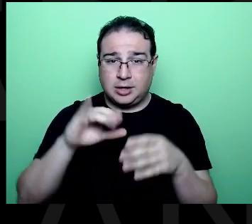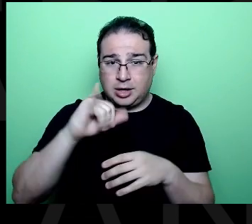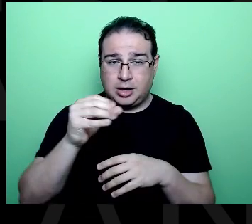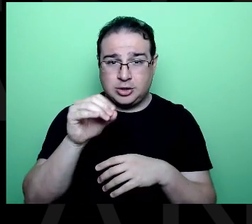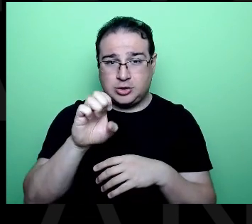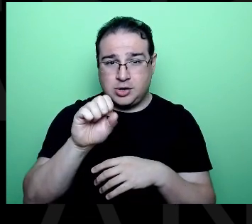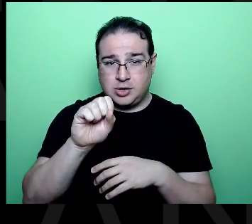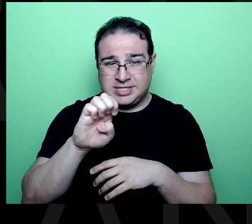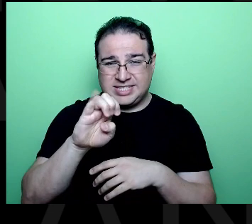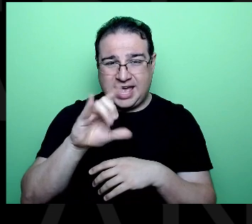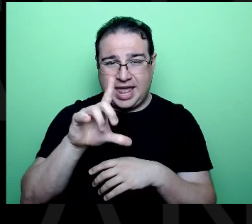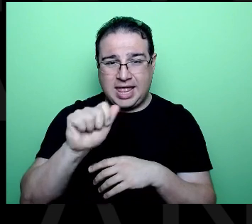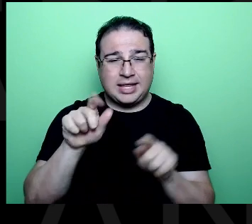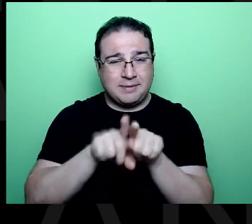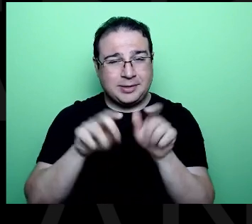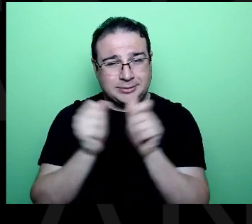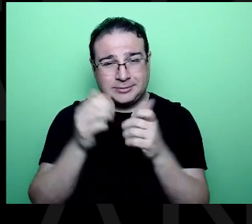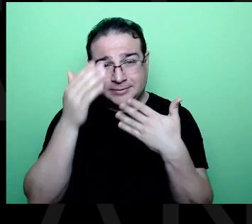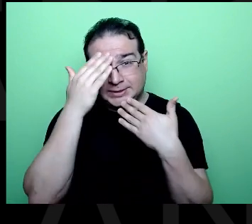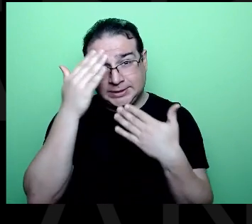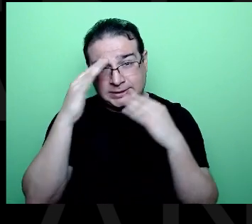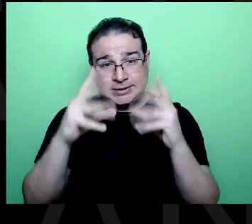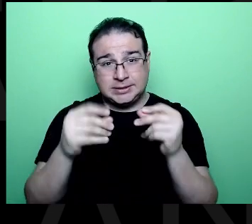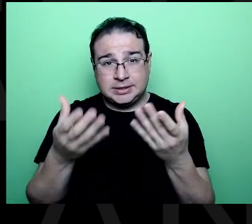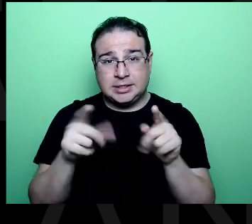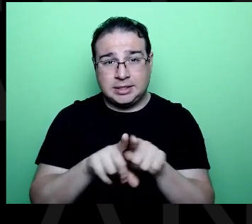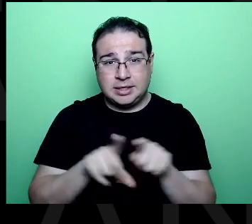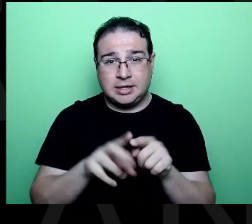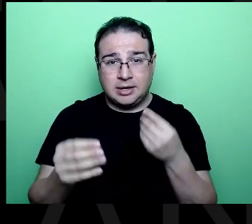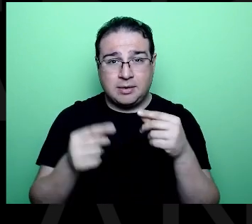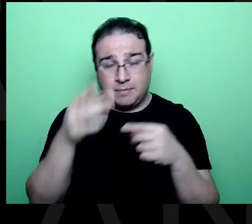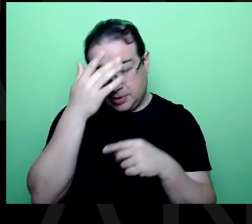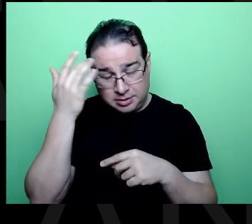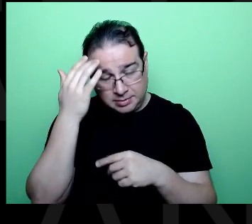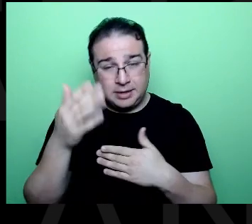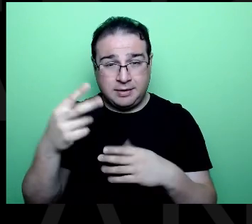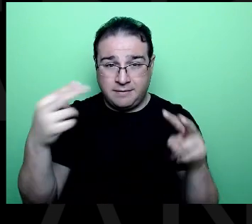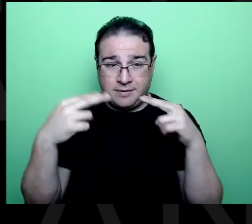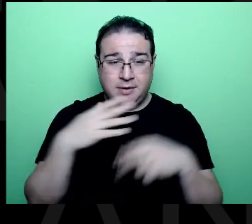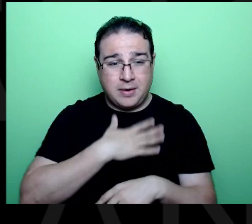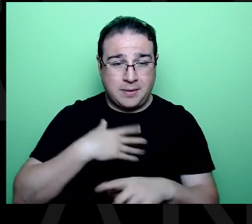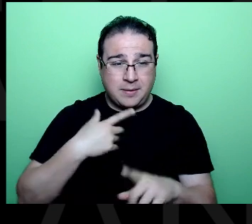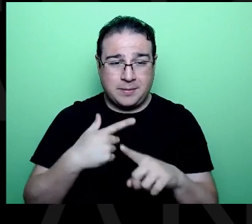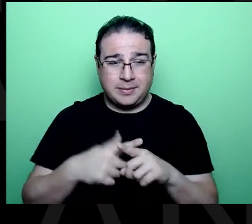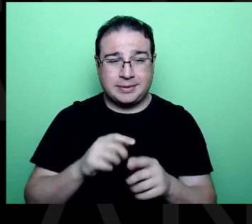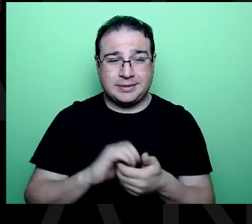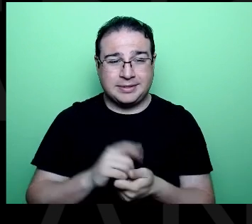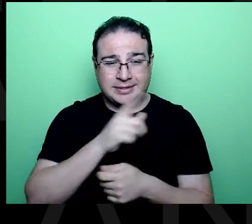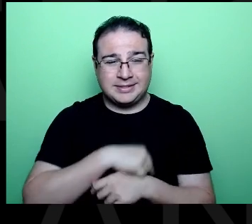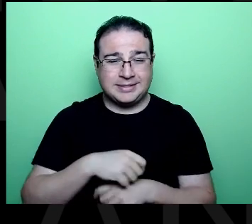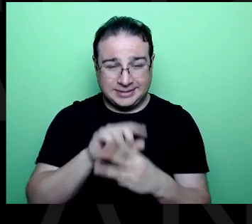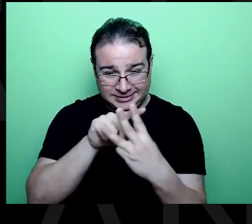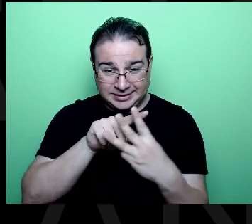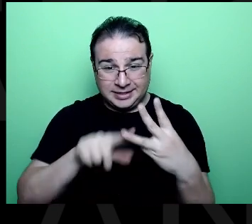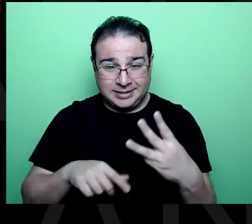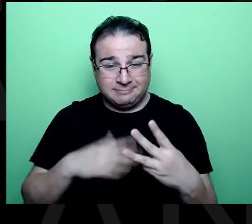E é isso. Espero que quem assistiu aí tenha gostado, porque acho que nós três